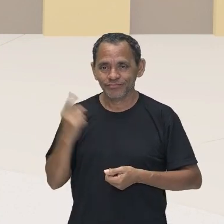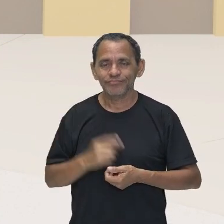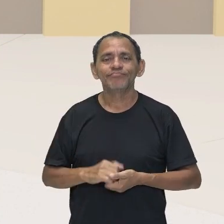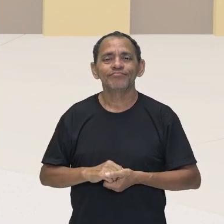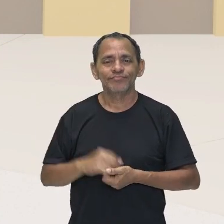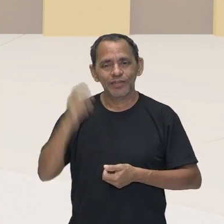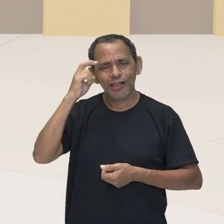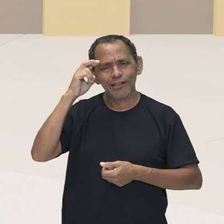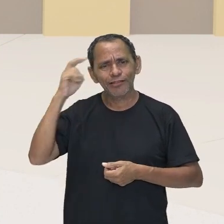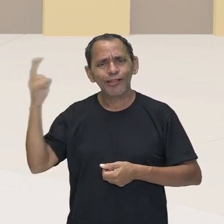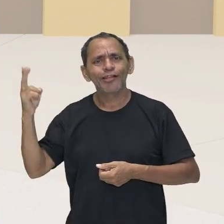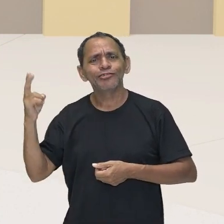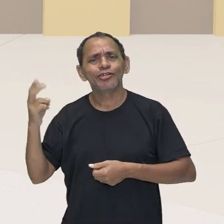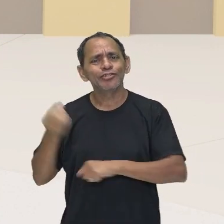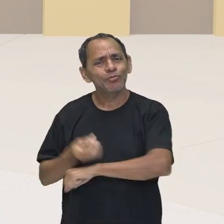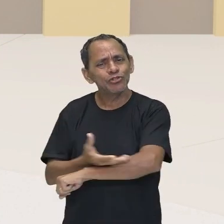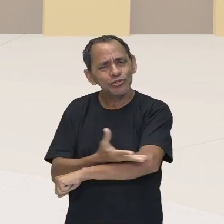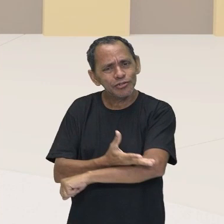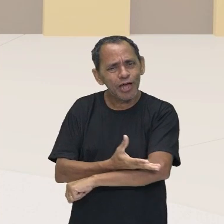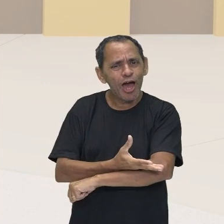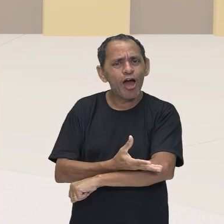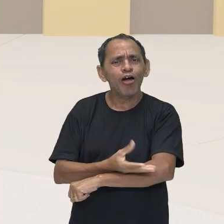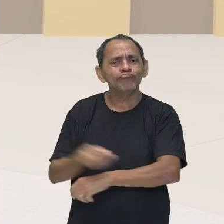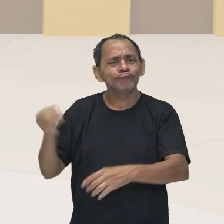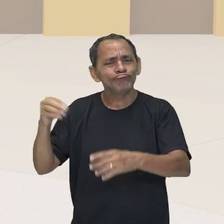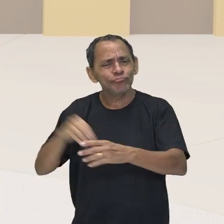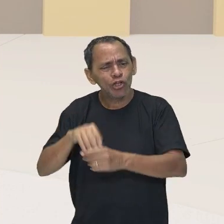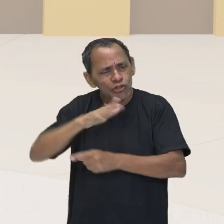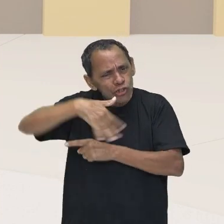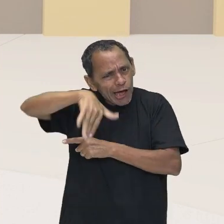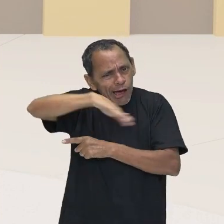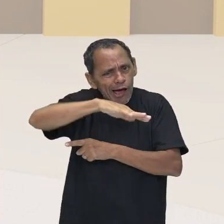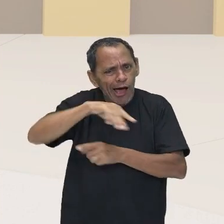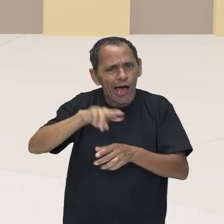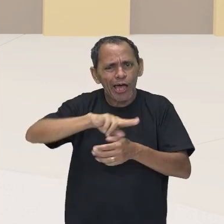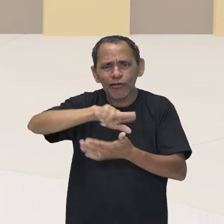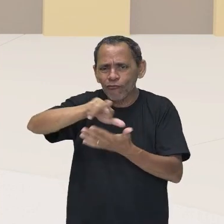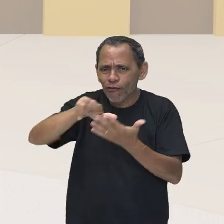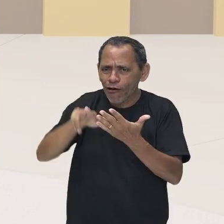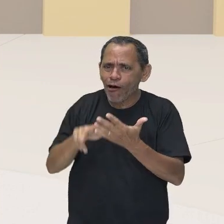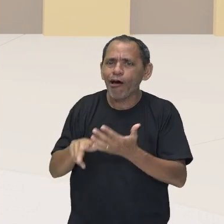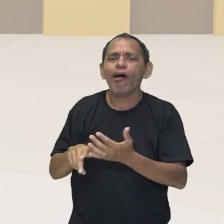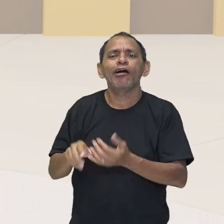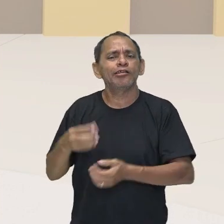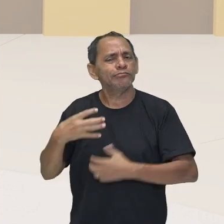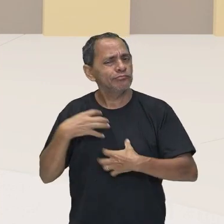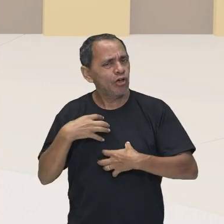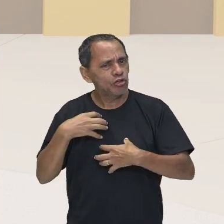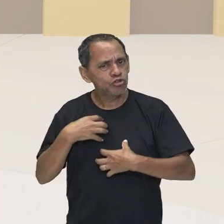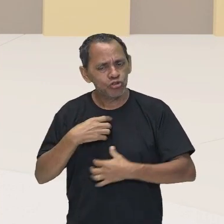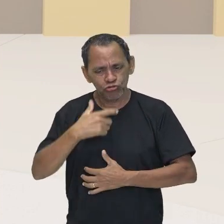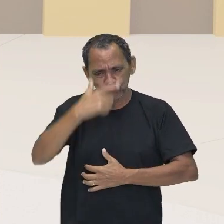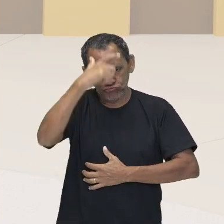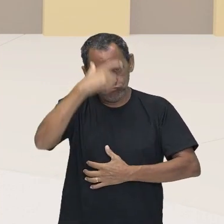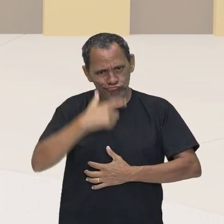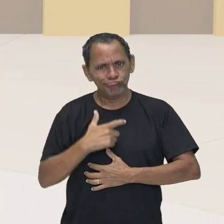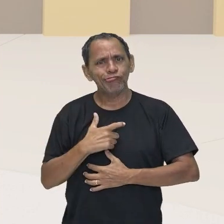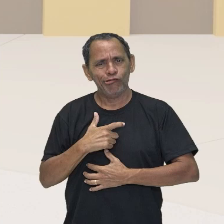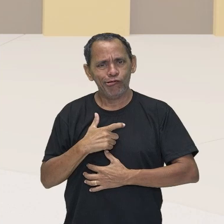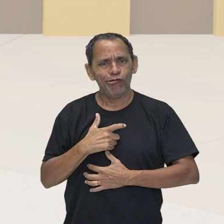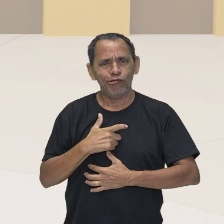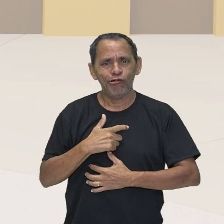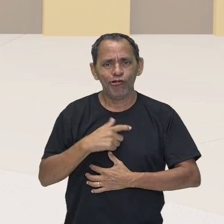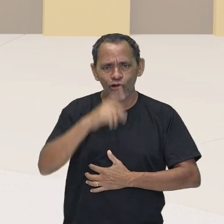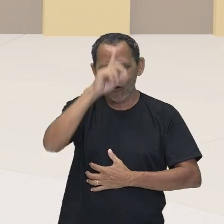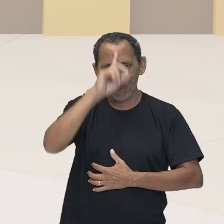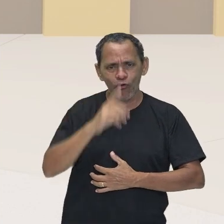presente em todos os campos, né? Quando vamos falar de emoções, do eu. Então, ela é uma habilidade que